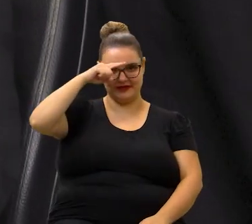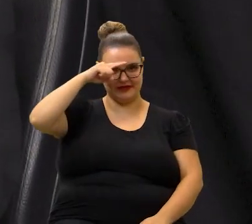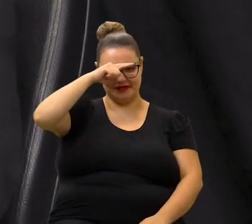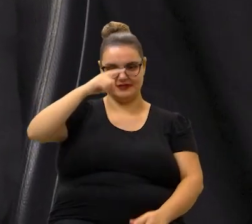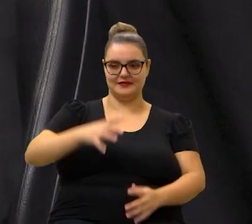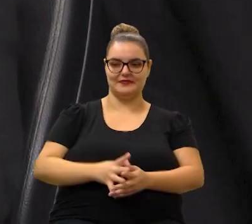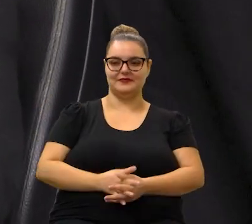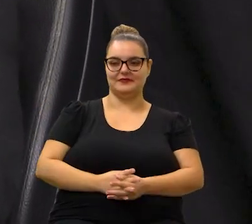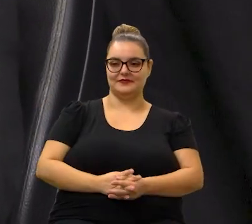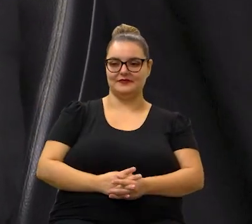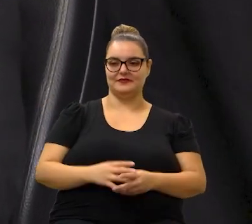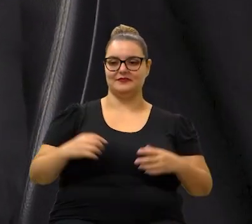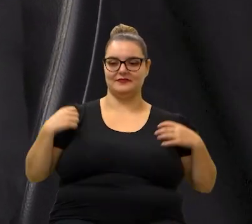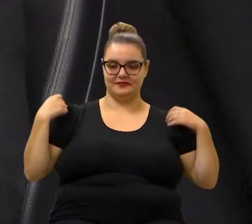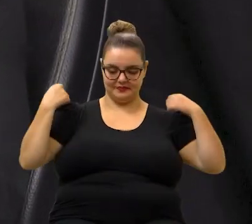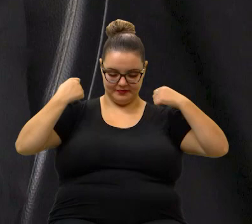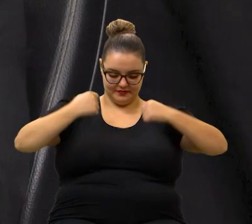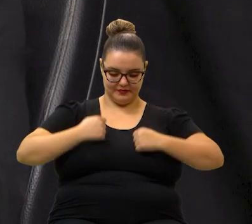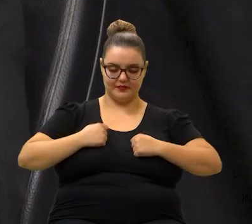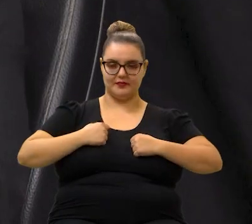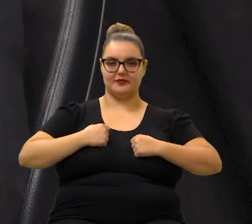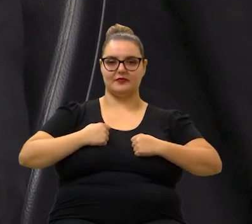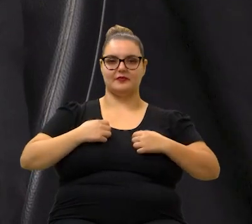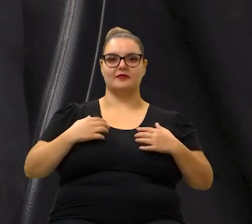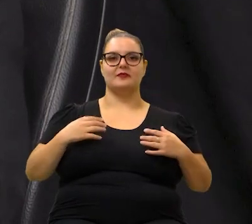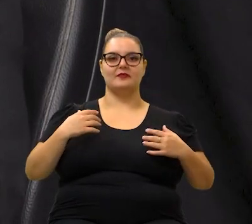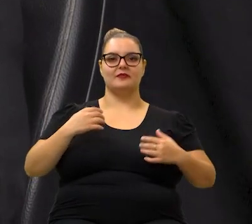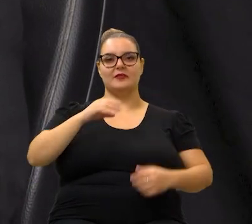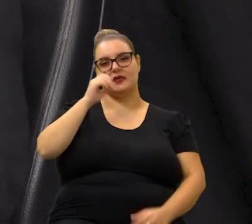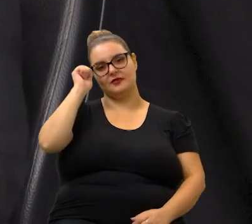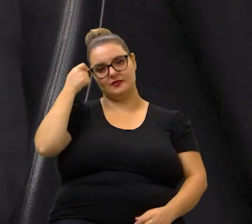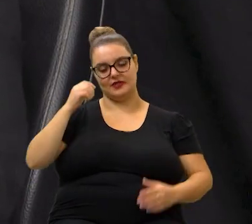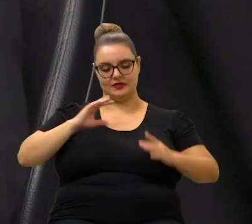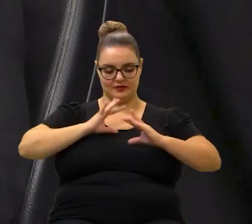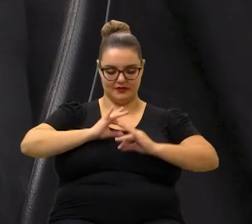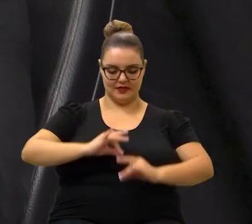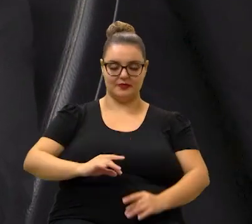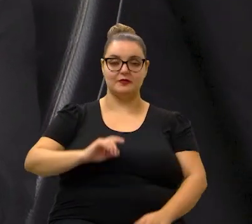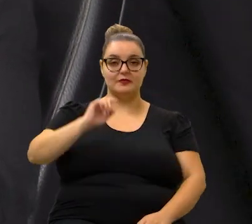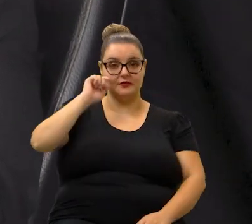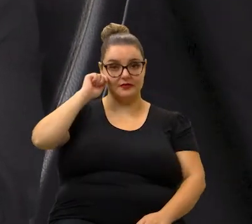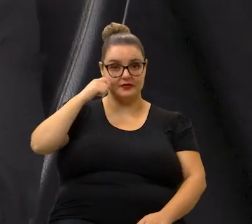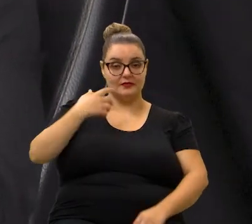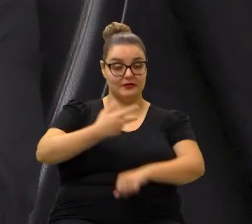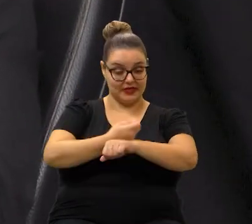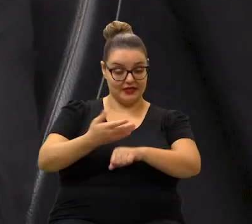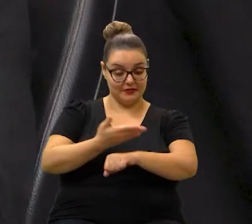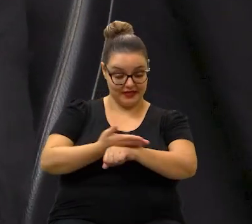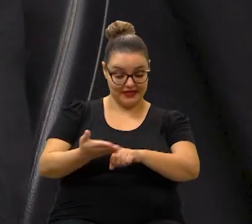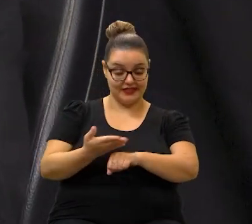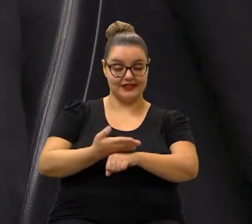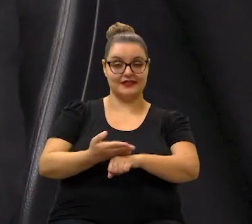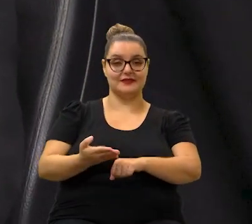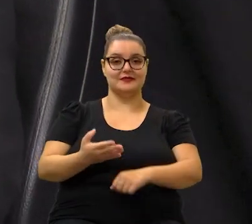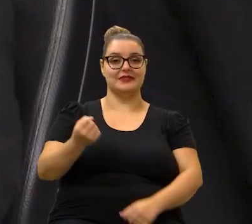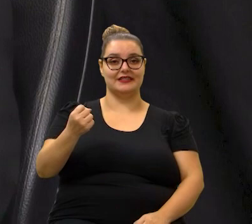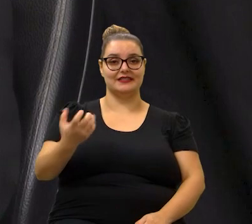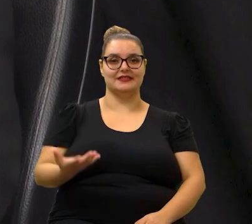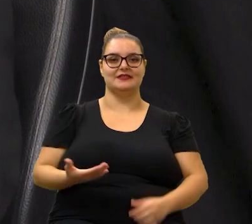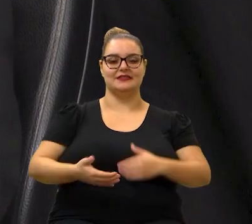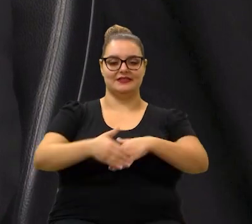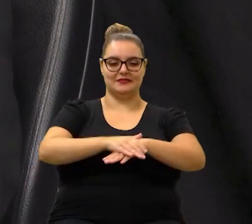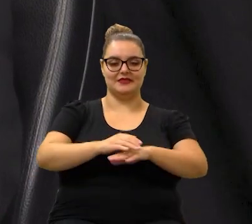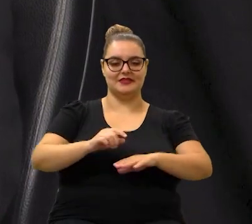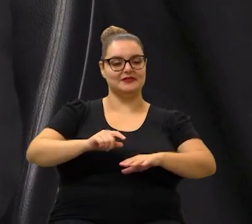Marquez estou vestido com terno preto camisa branca uma calça jeans Clara sapato preto e de